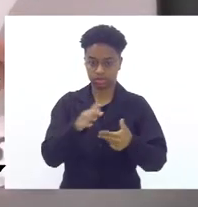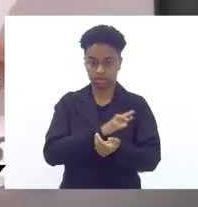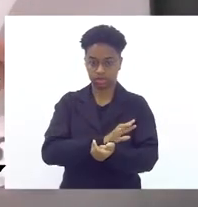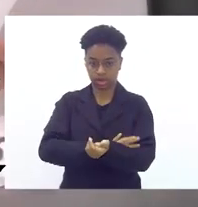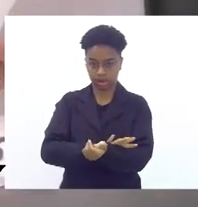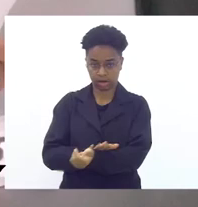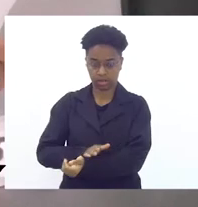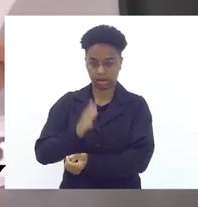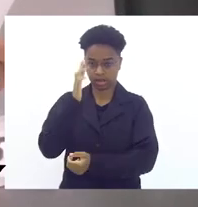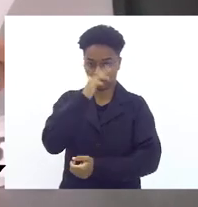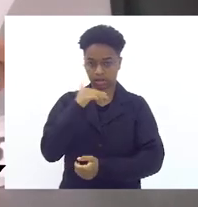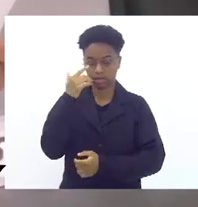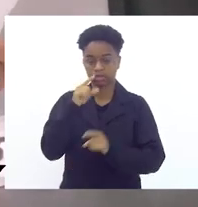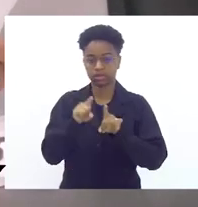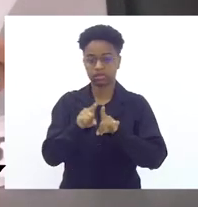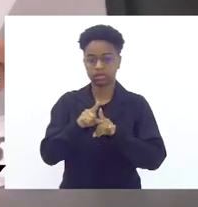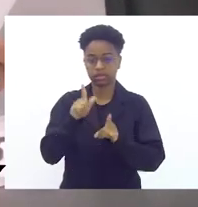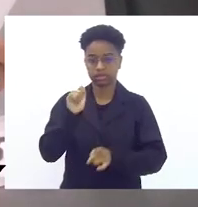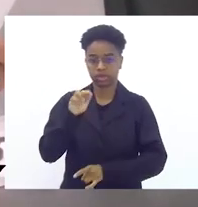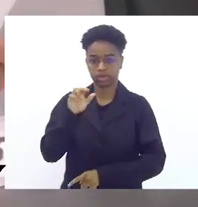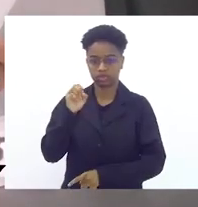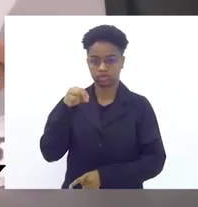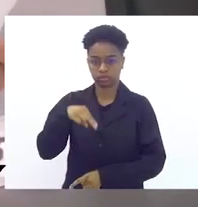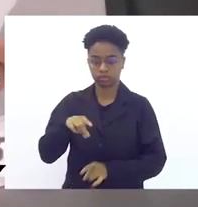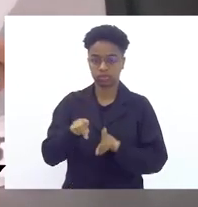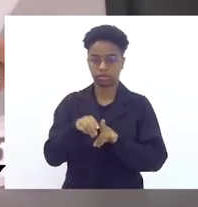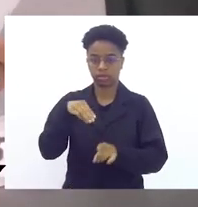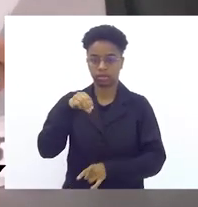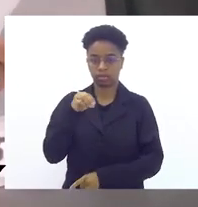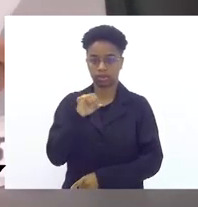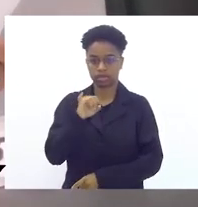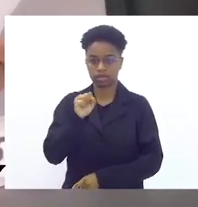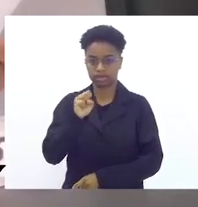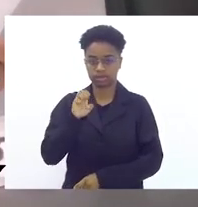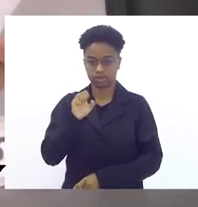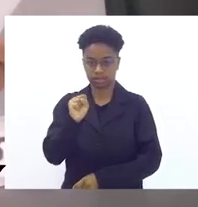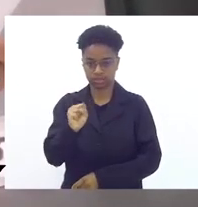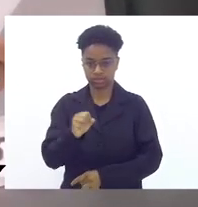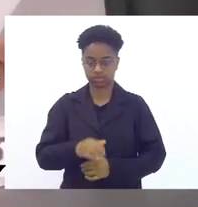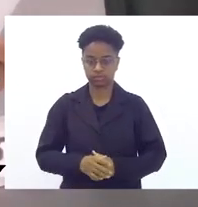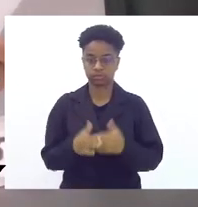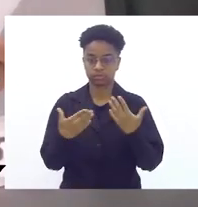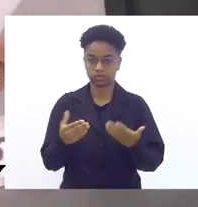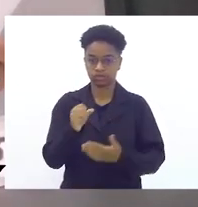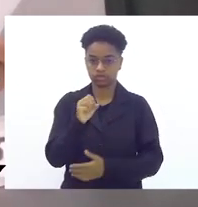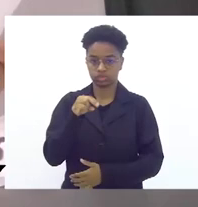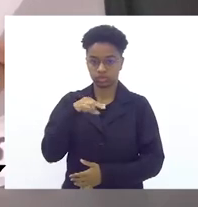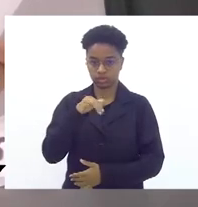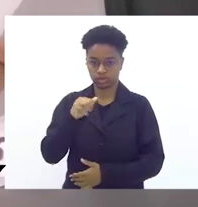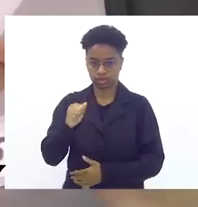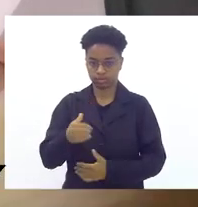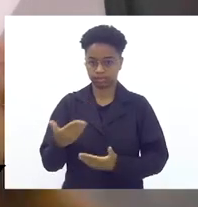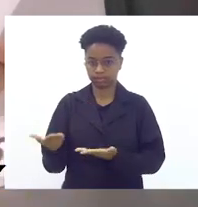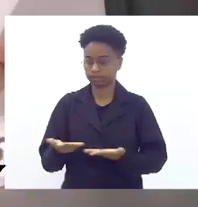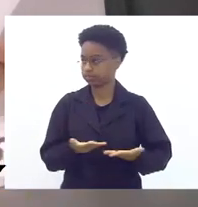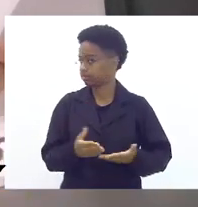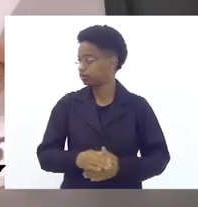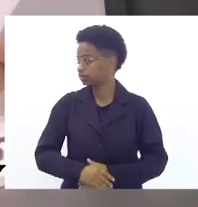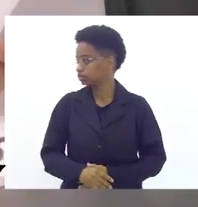e o Moisés alcunha então a Sônia Ferreira Soares